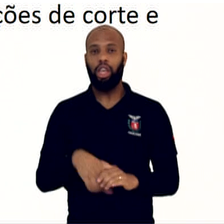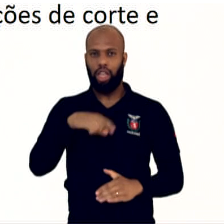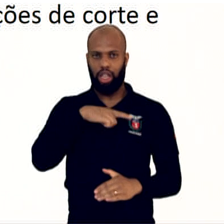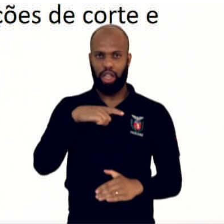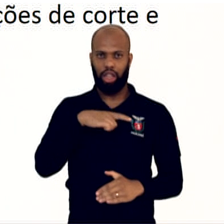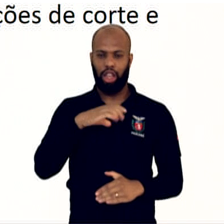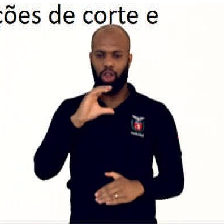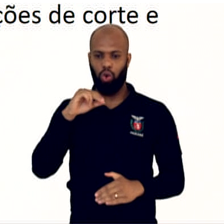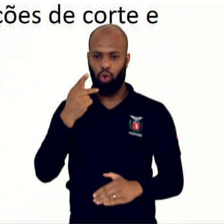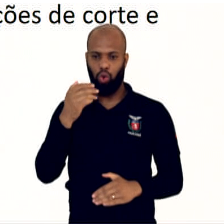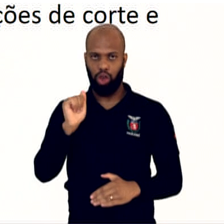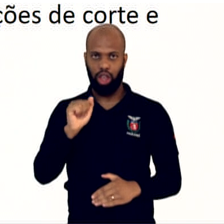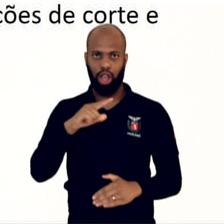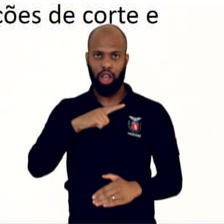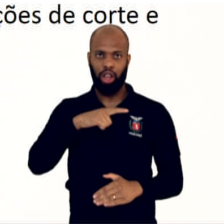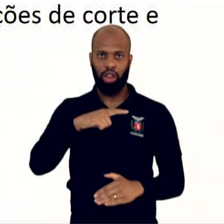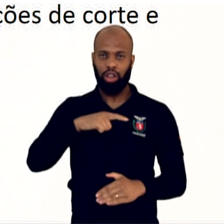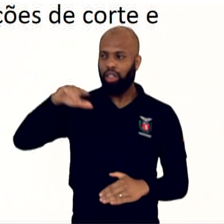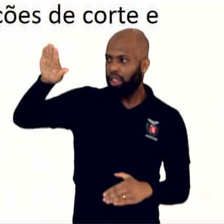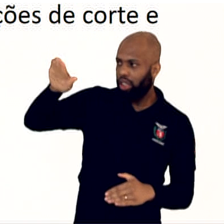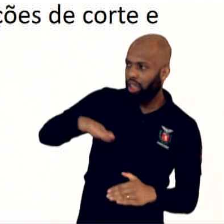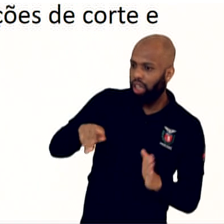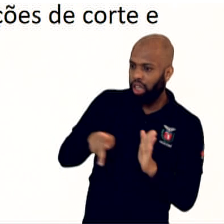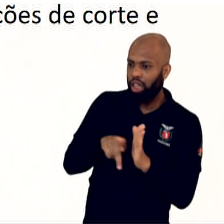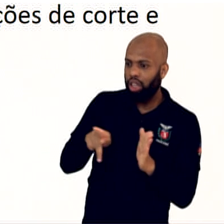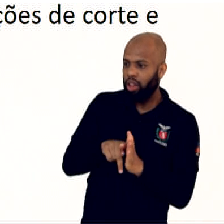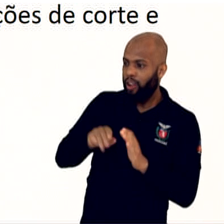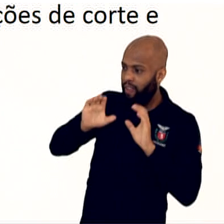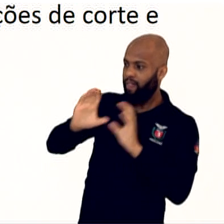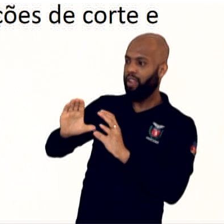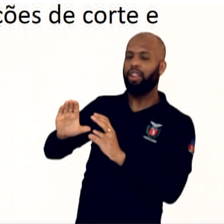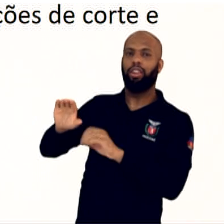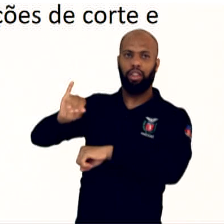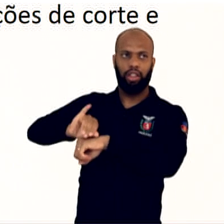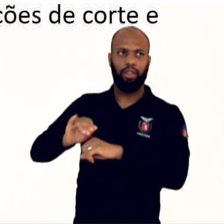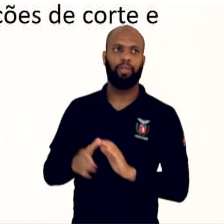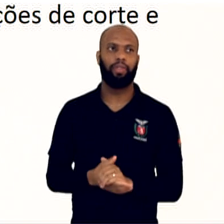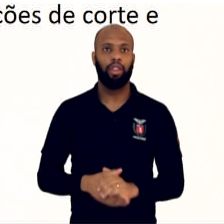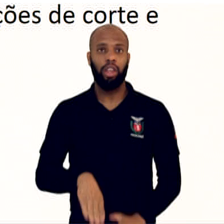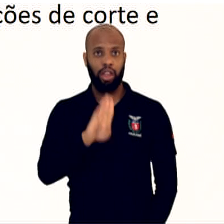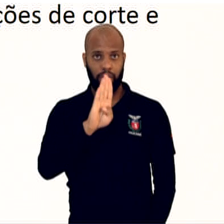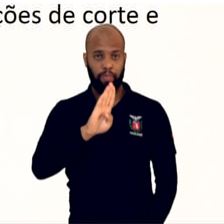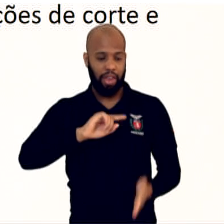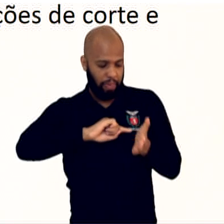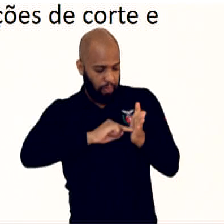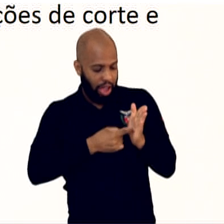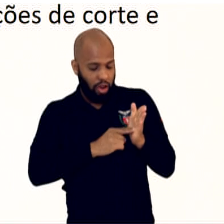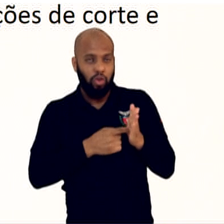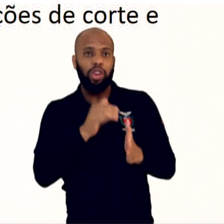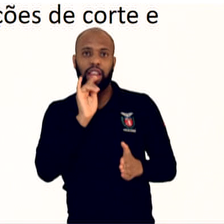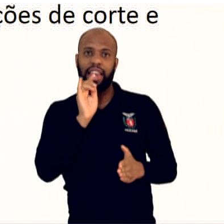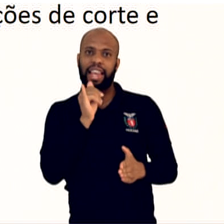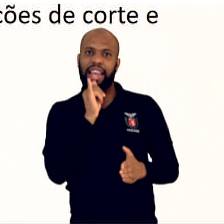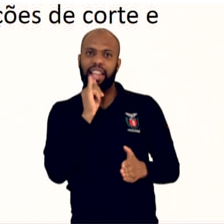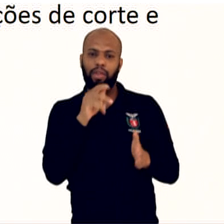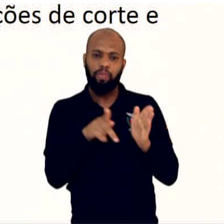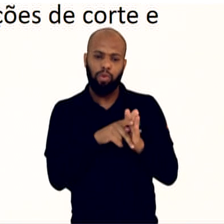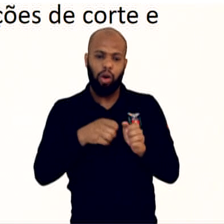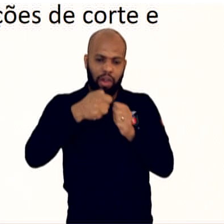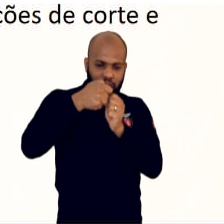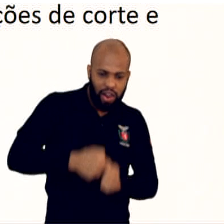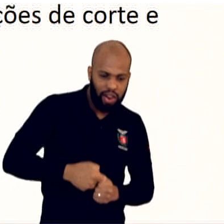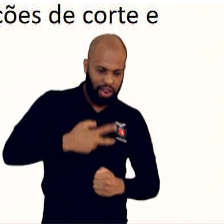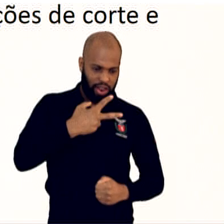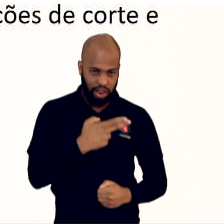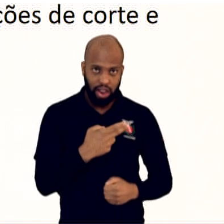inclinado geralmente utilizado para fixar objetos? B. Parafuso é um exemplo de alavanca? C. Cunha é